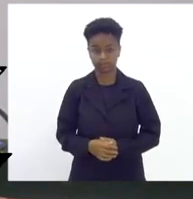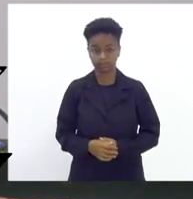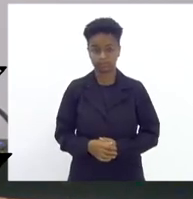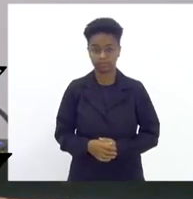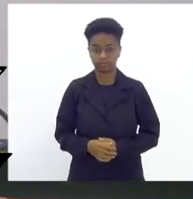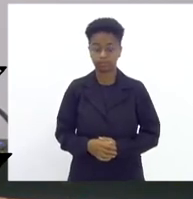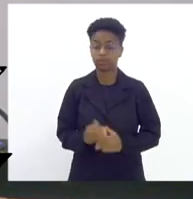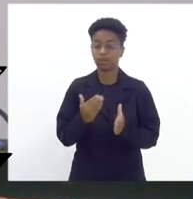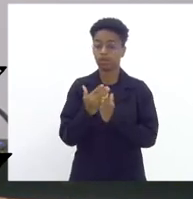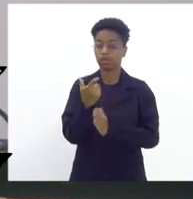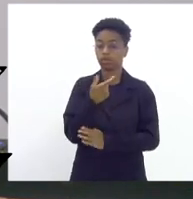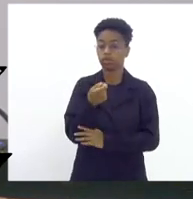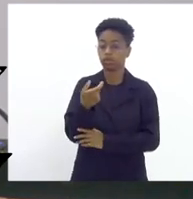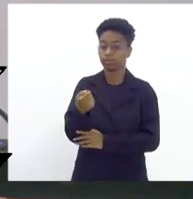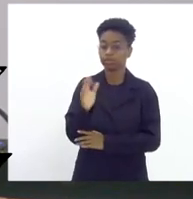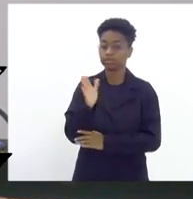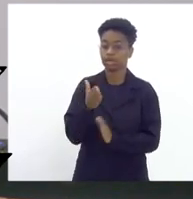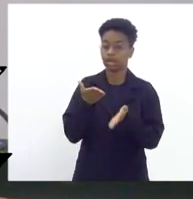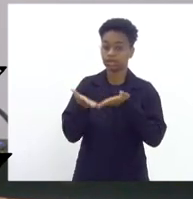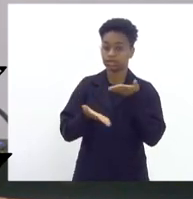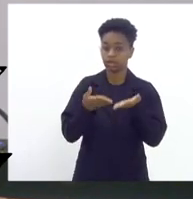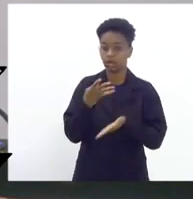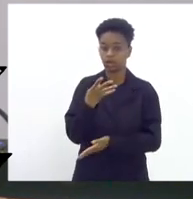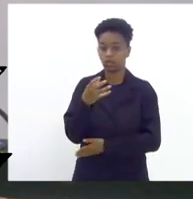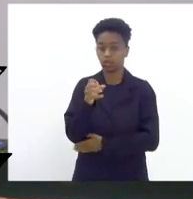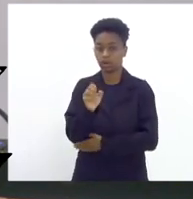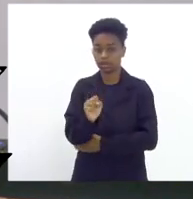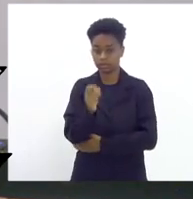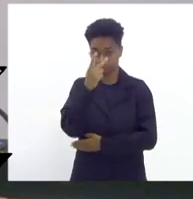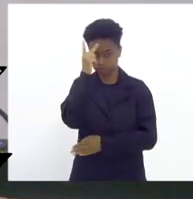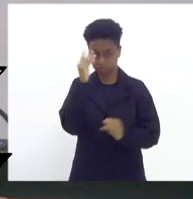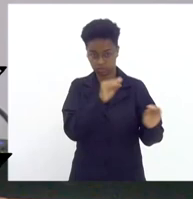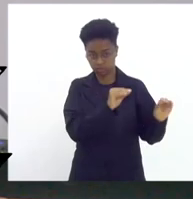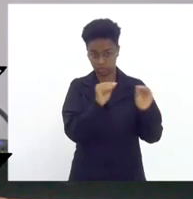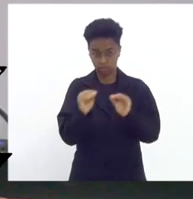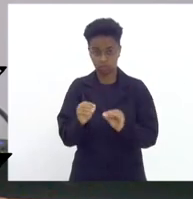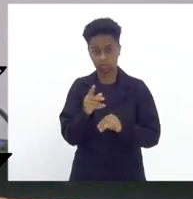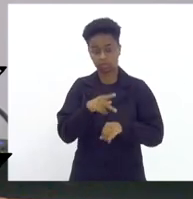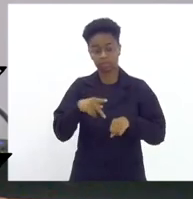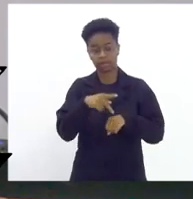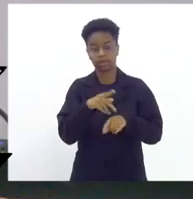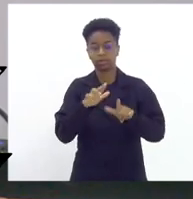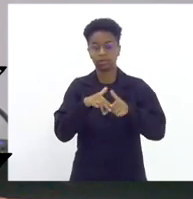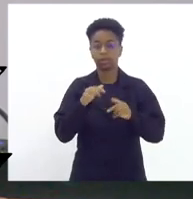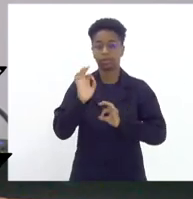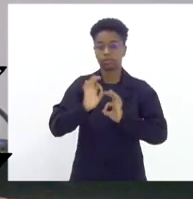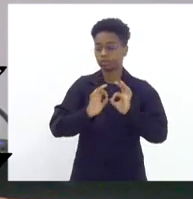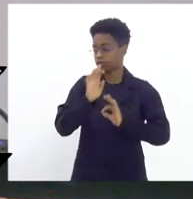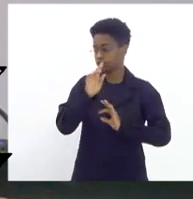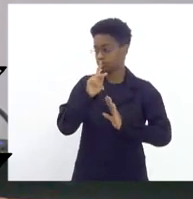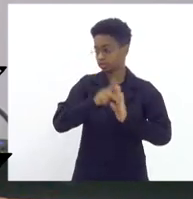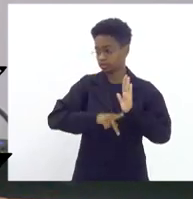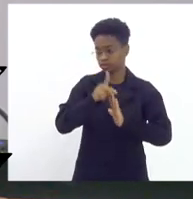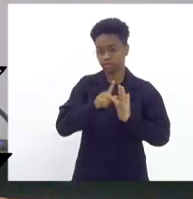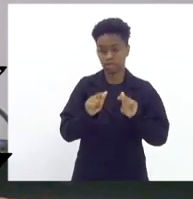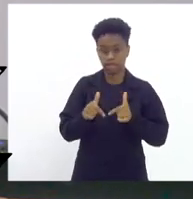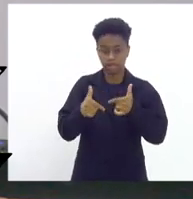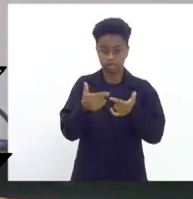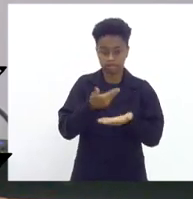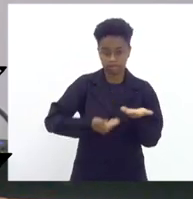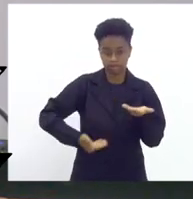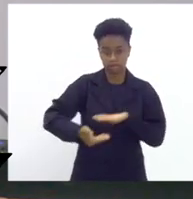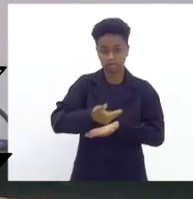2020 foram atendidos 48 migrantes internacionais pelo projeto ação integrada em situação de trabalho